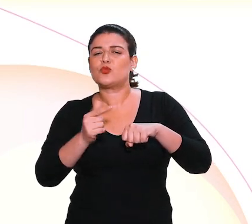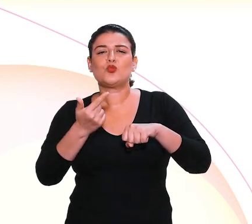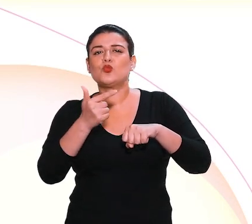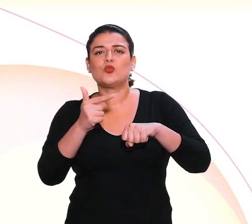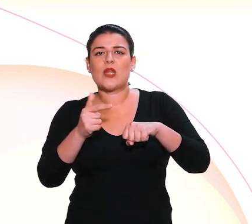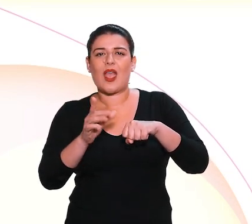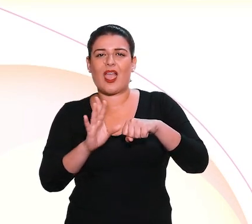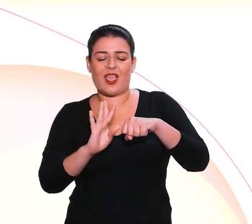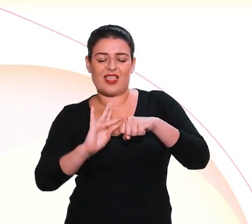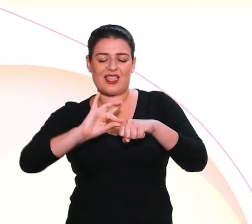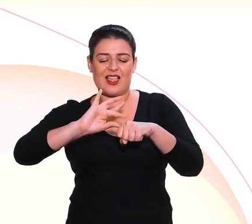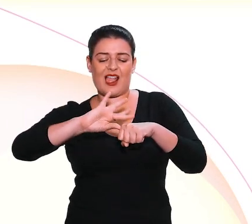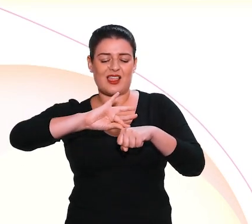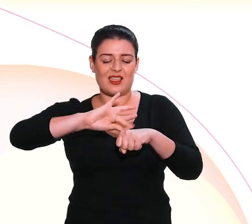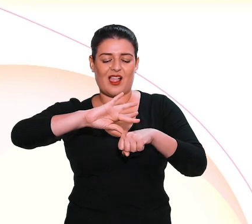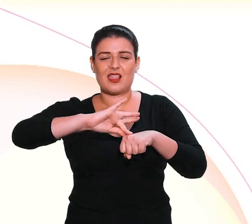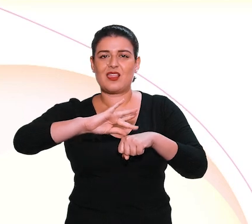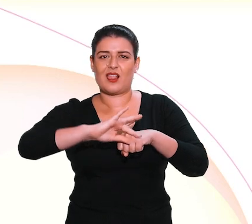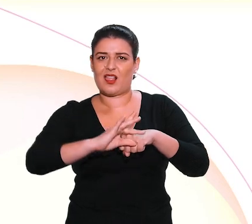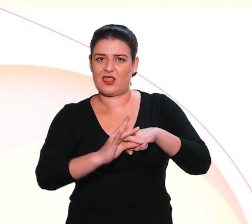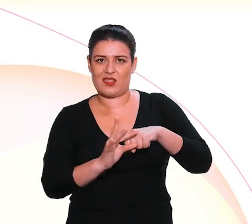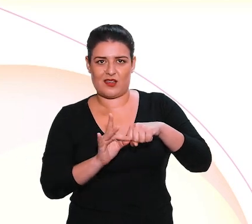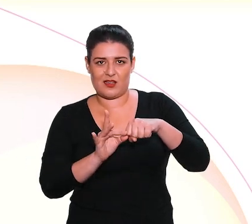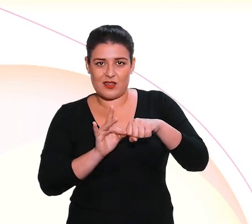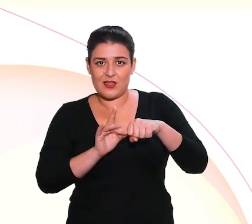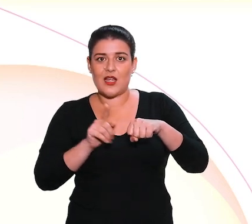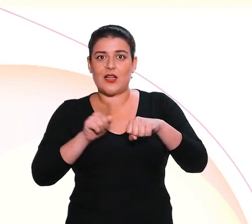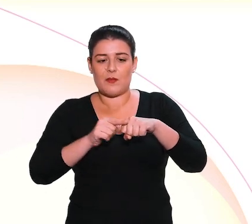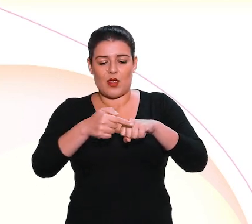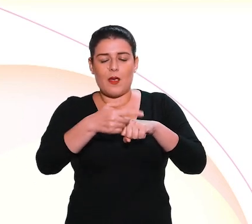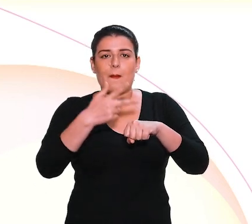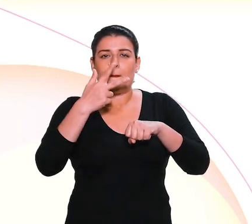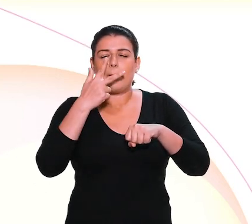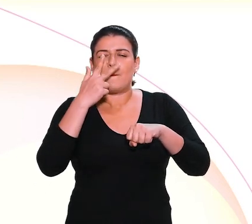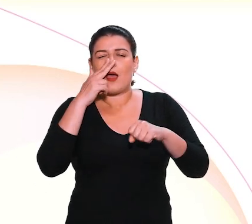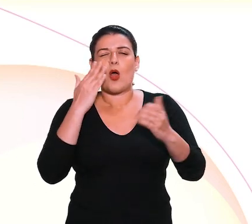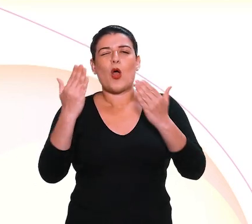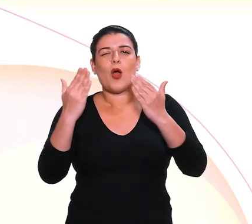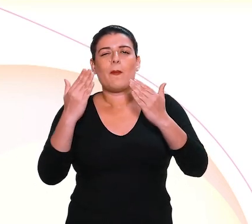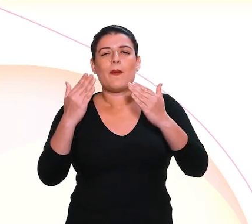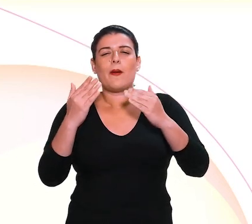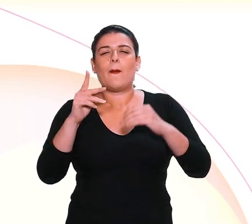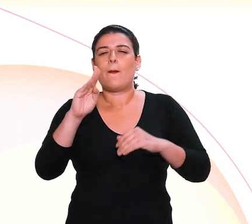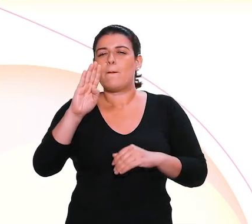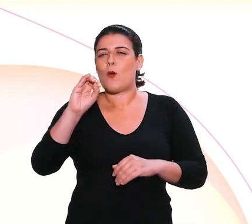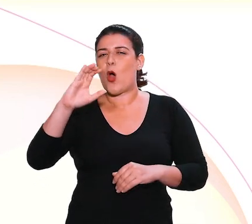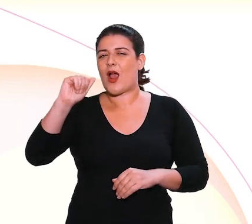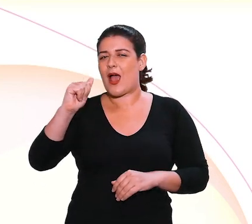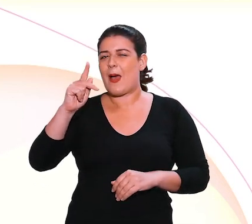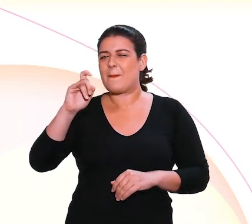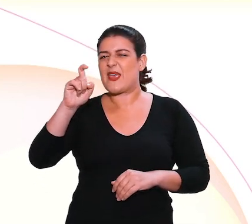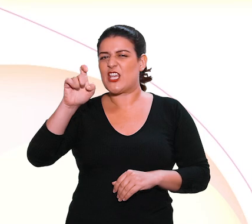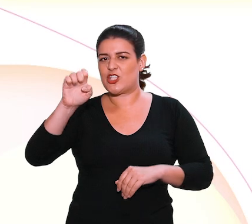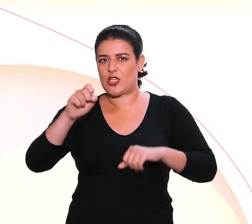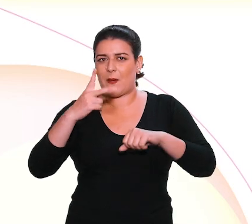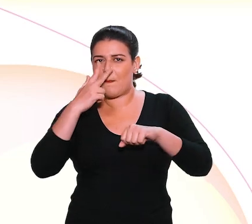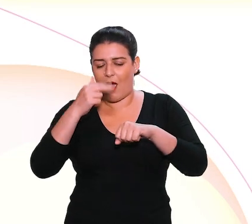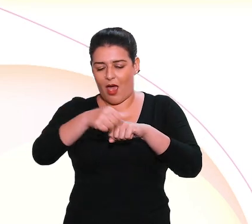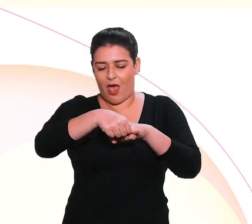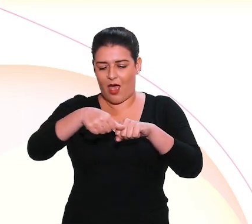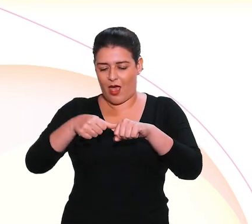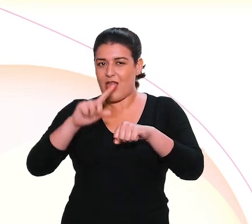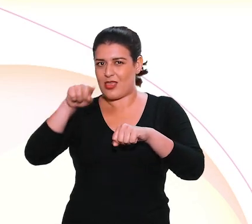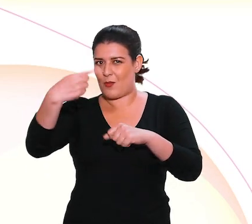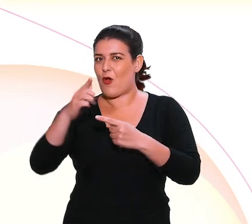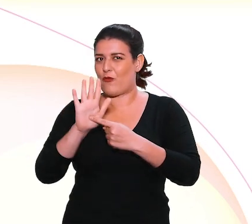não tenha aderências teciduais e que ela seja terminal no formato boca de peixe, como eu vou mostrar para vocês. O que eu não espero nas